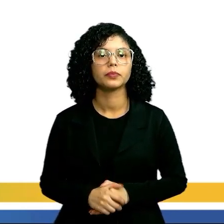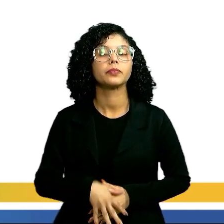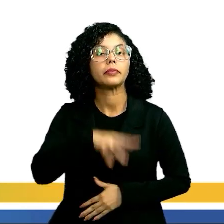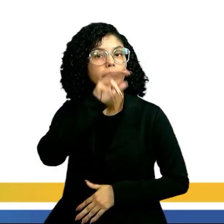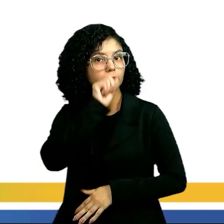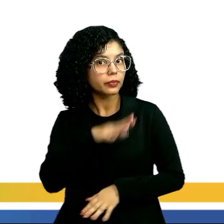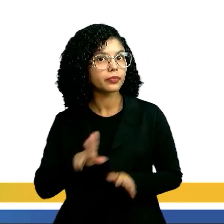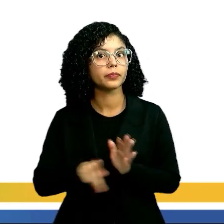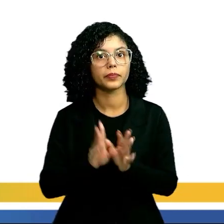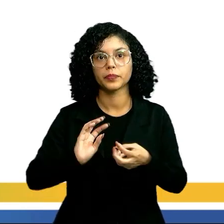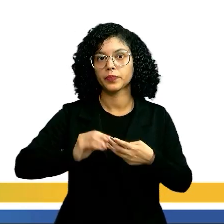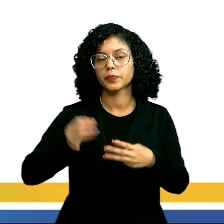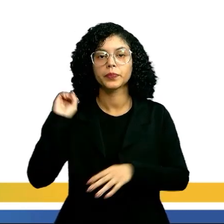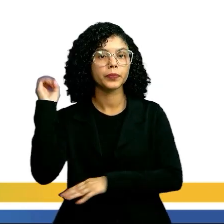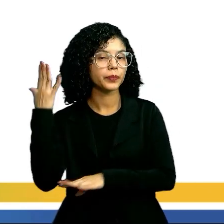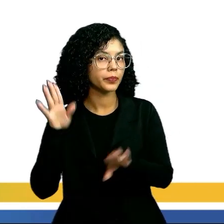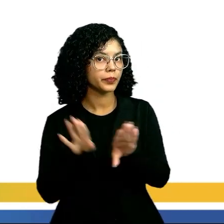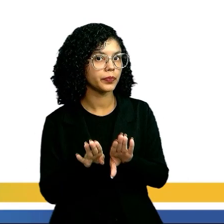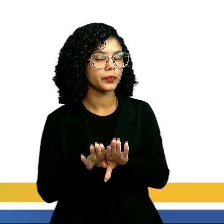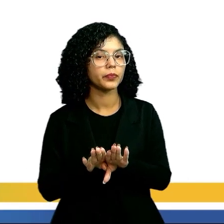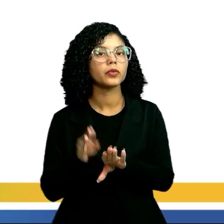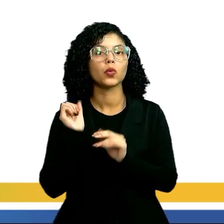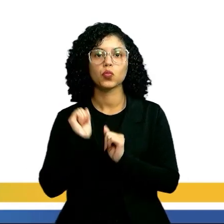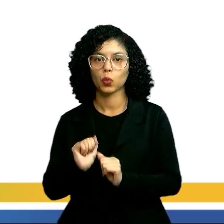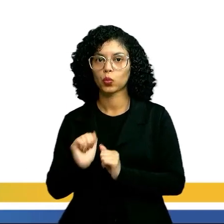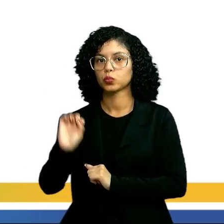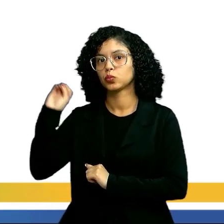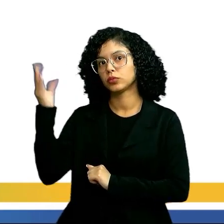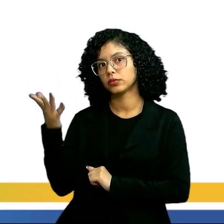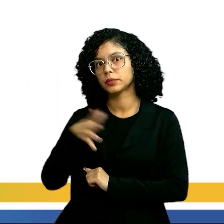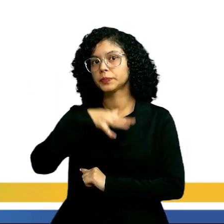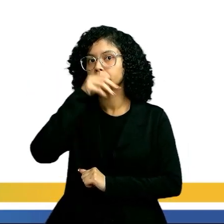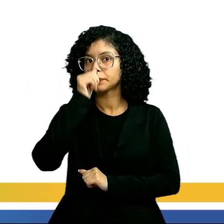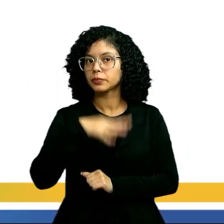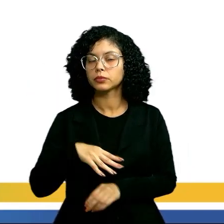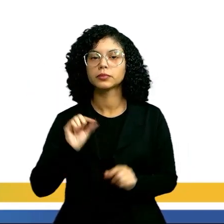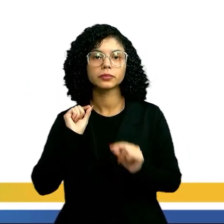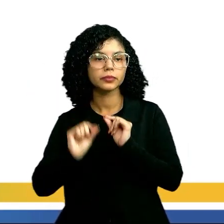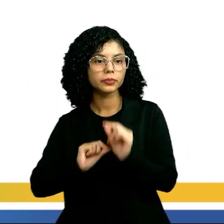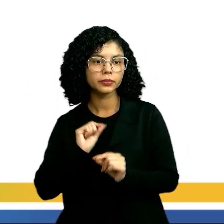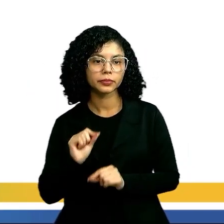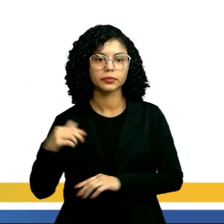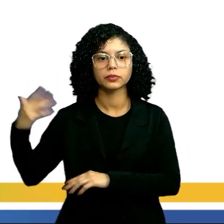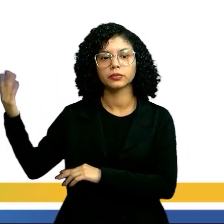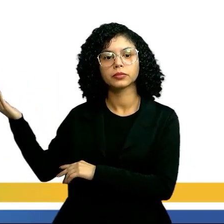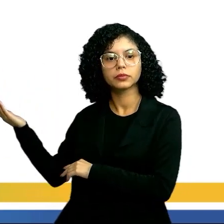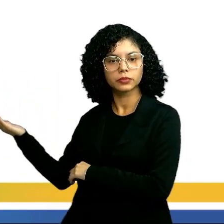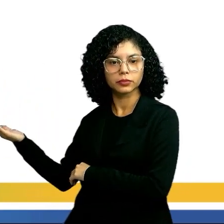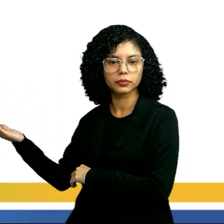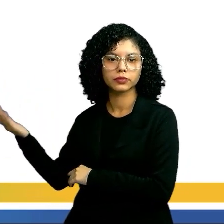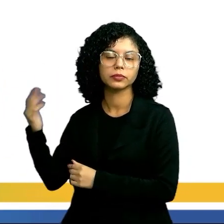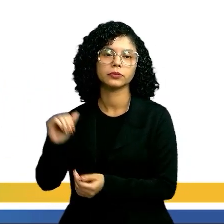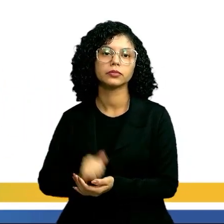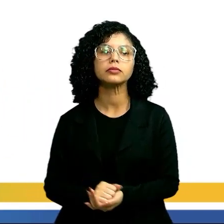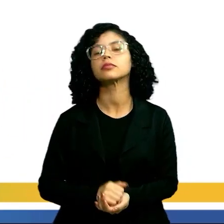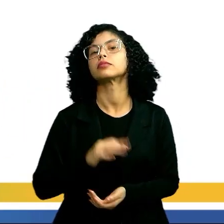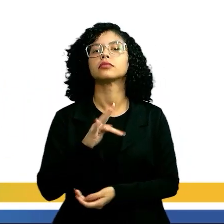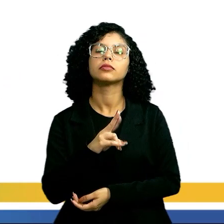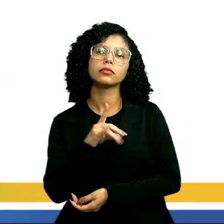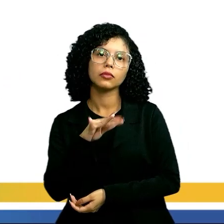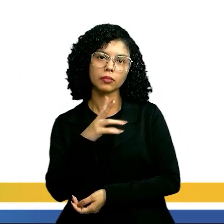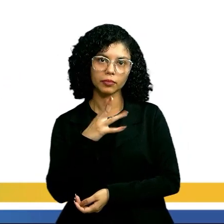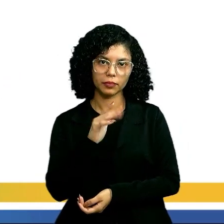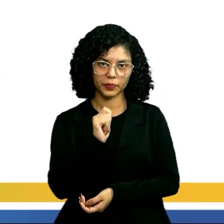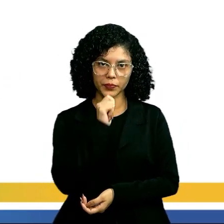respiração celular aeróbica aconteceu, mas também pode acontecer a respiração celular anaeróbica ou